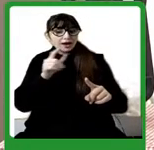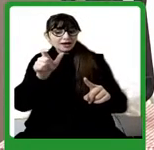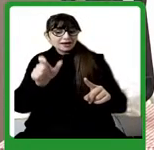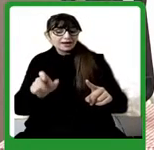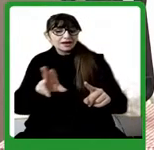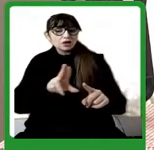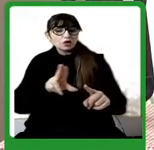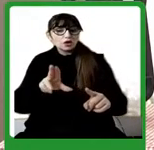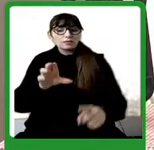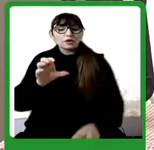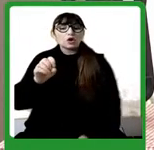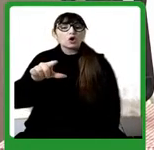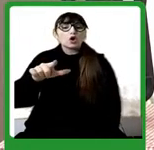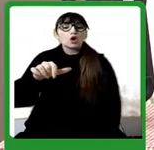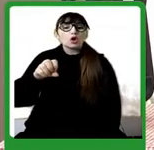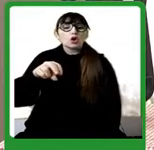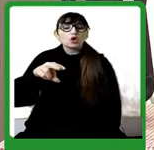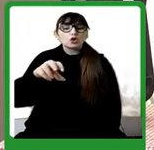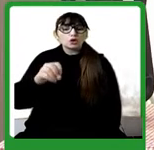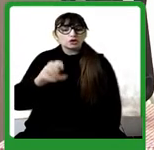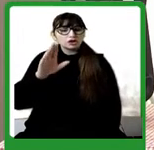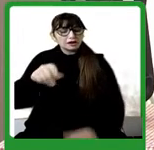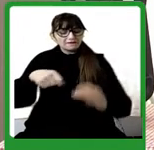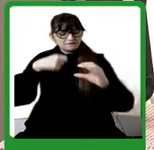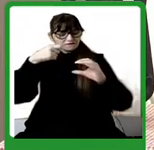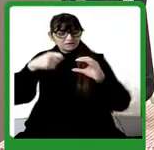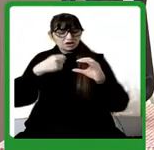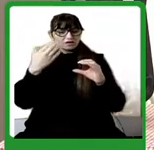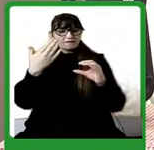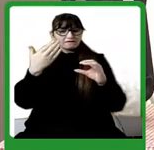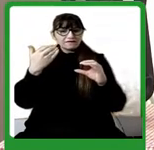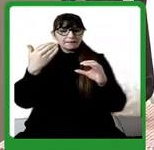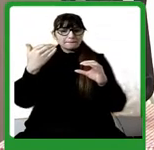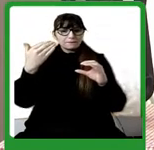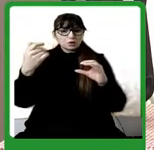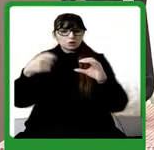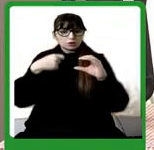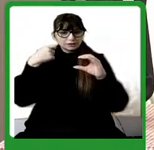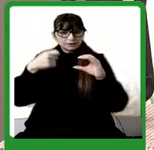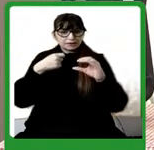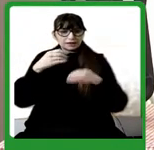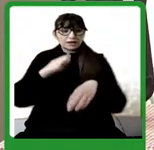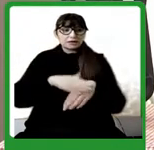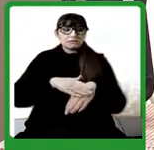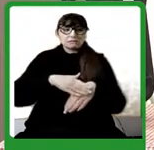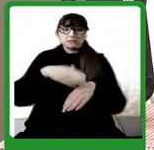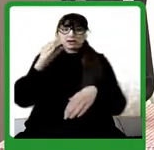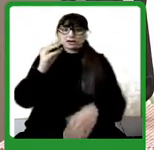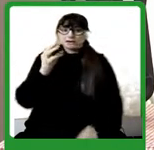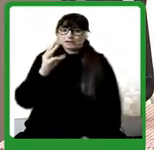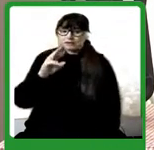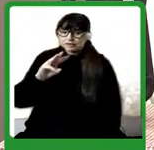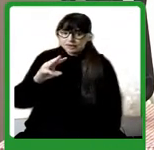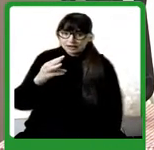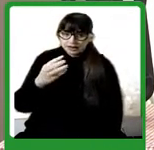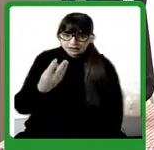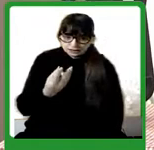Seus vídeos viralizaram na internet e ele acumula hoje mais de 3 bilhões de